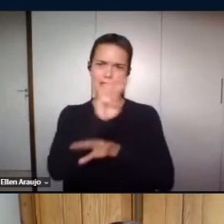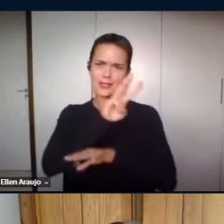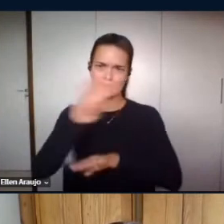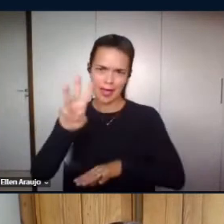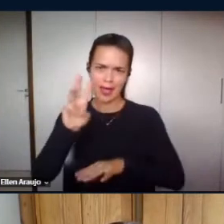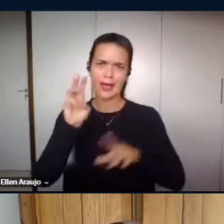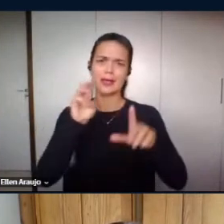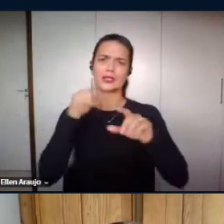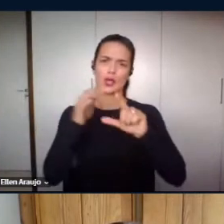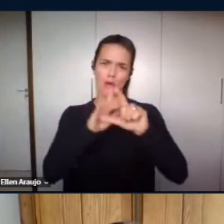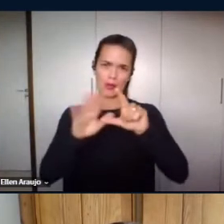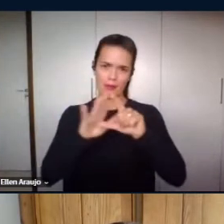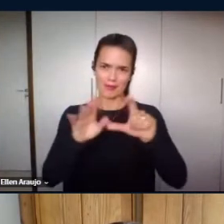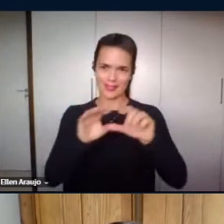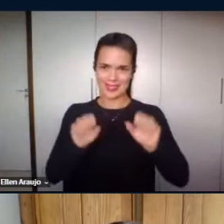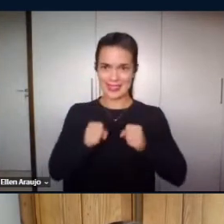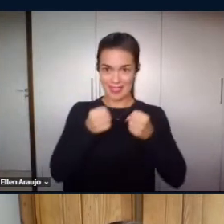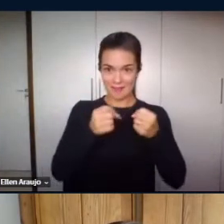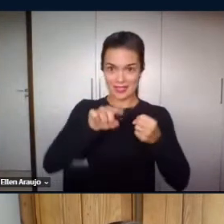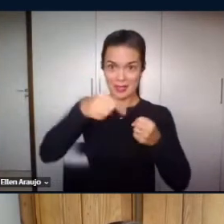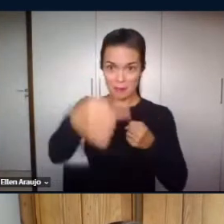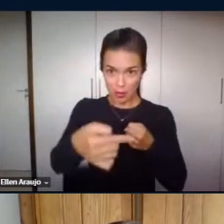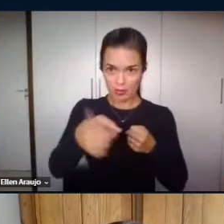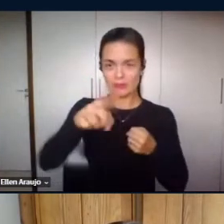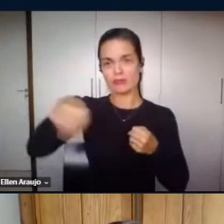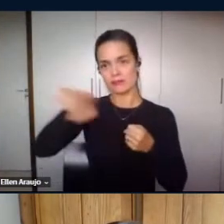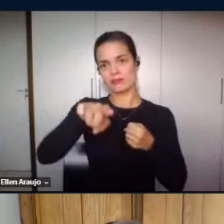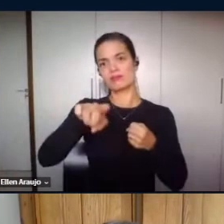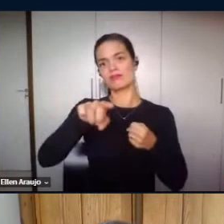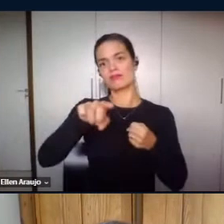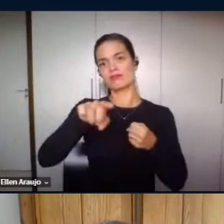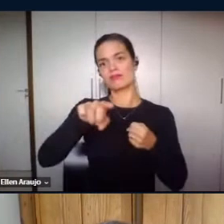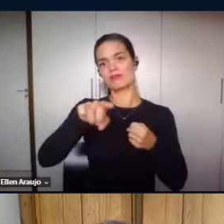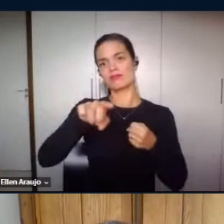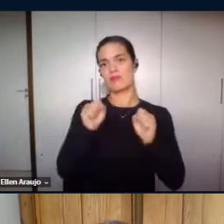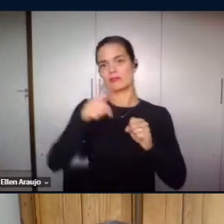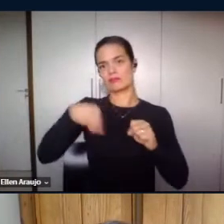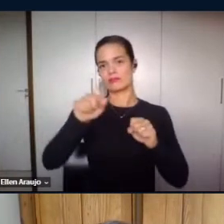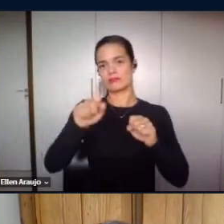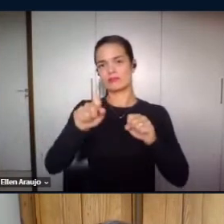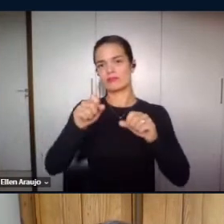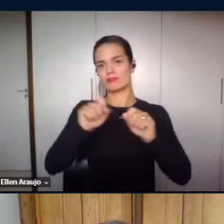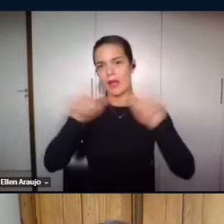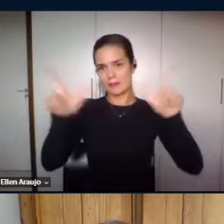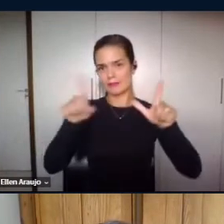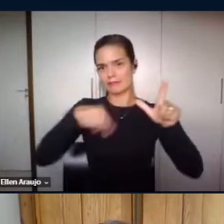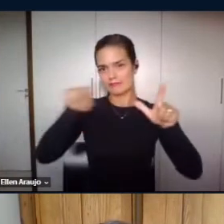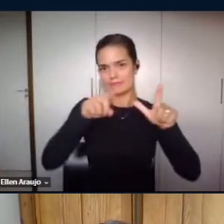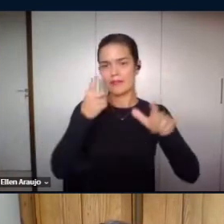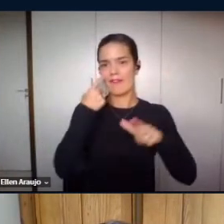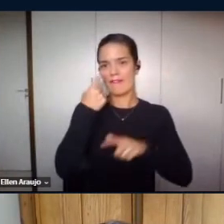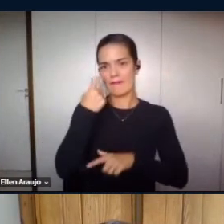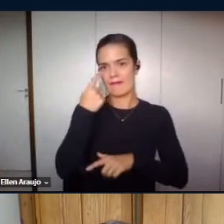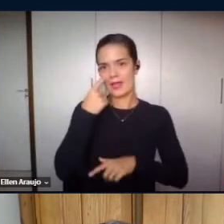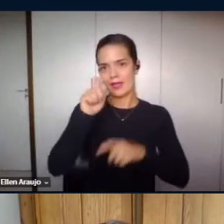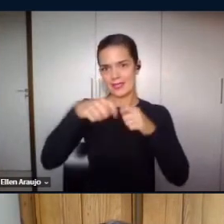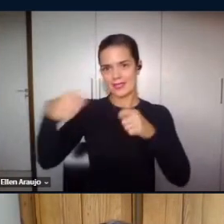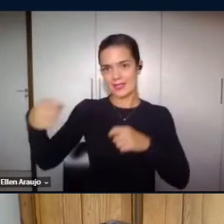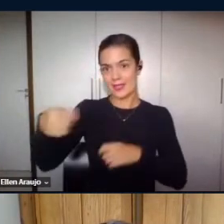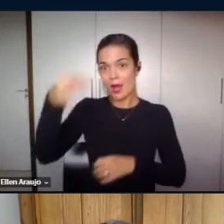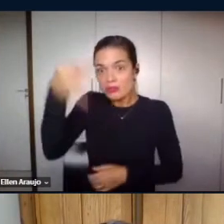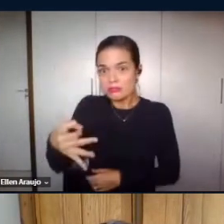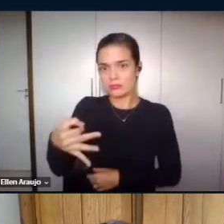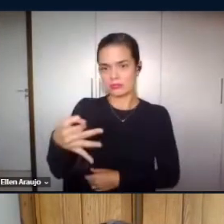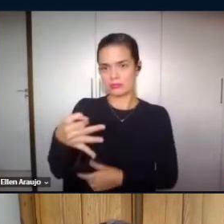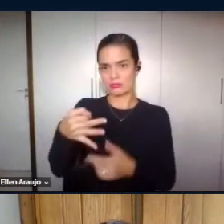depois da defesa, poderá disponibilizar para que a gente possa ver o sinal efetivamente